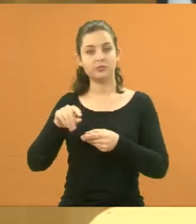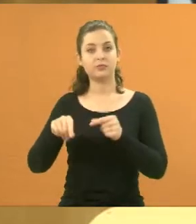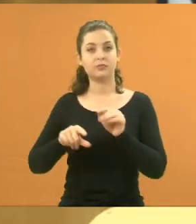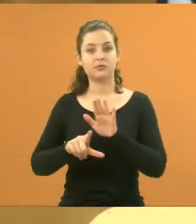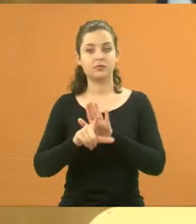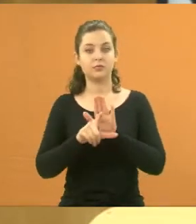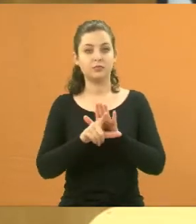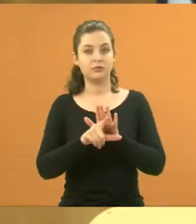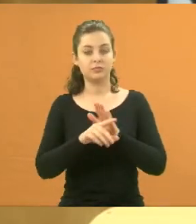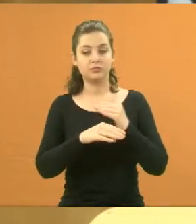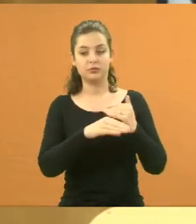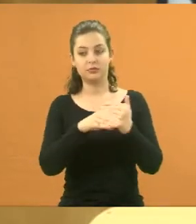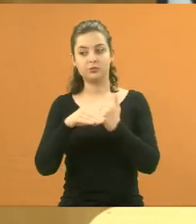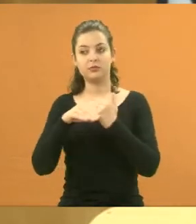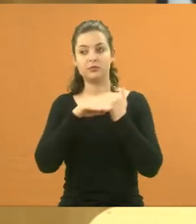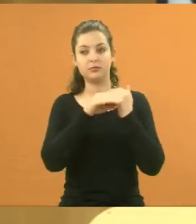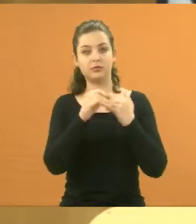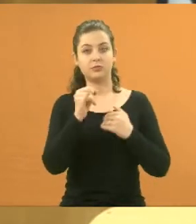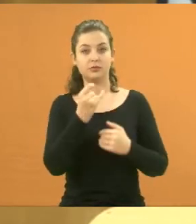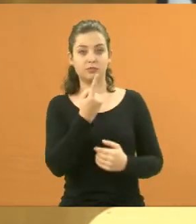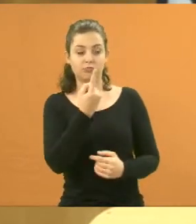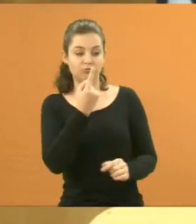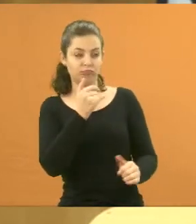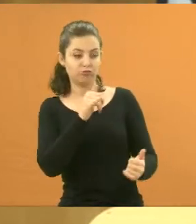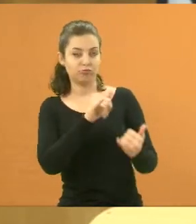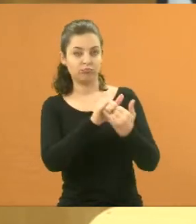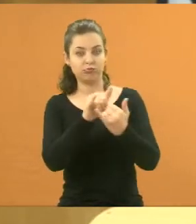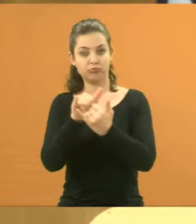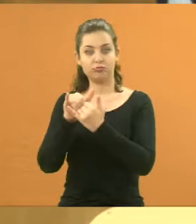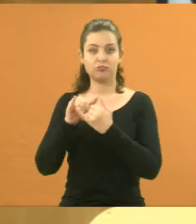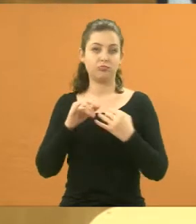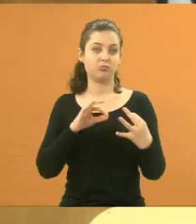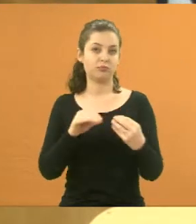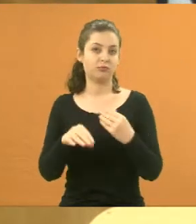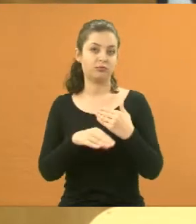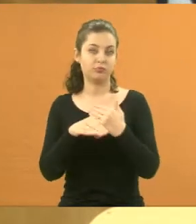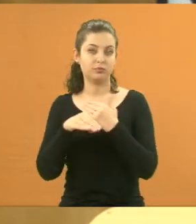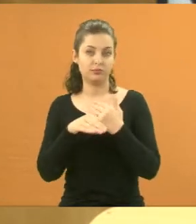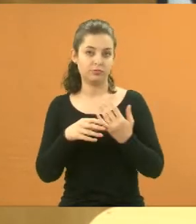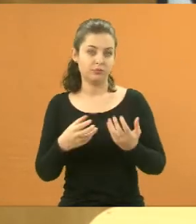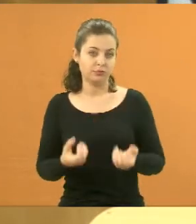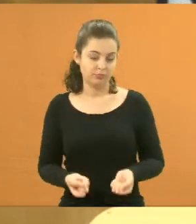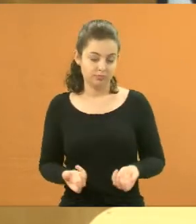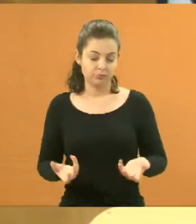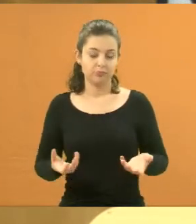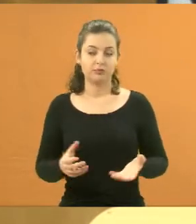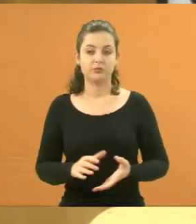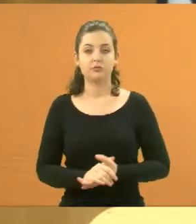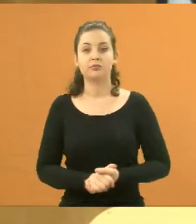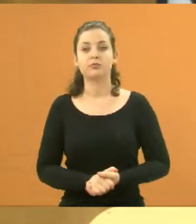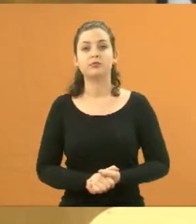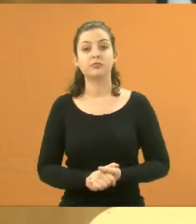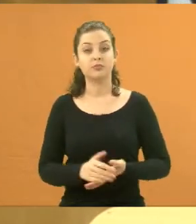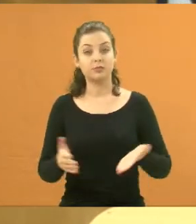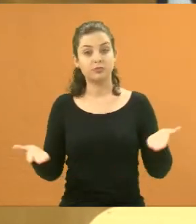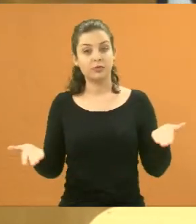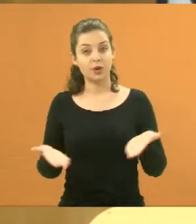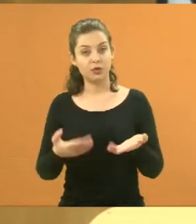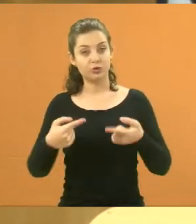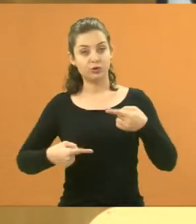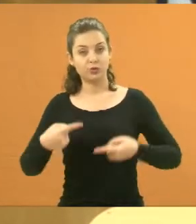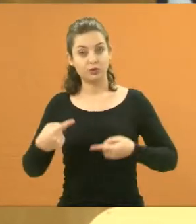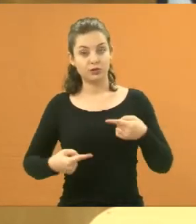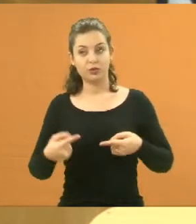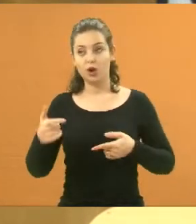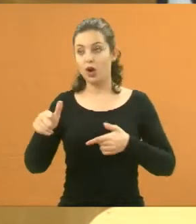lei tem que ser para todas. Uma vez perdoado para alguém, tem que ser perdoado para todos. Né? Aceitei sem problema nenhum, mas chegamos aqui, junto